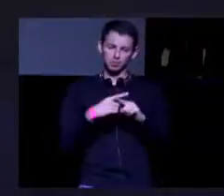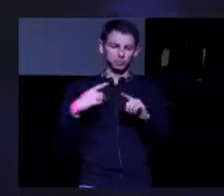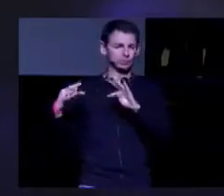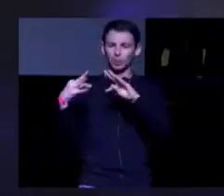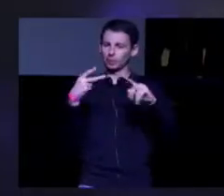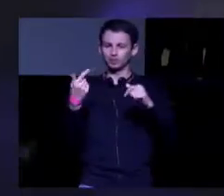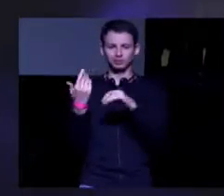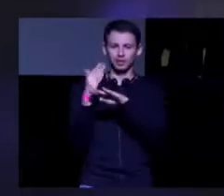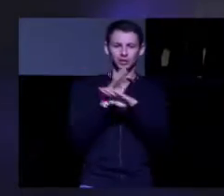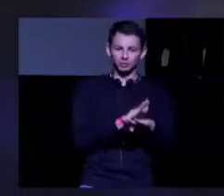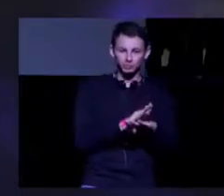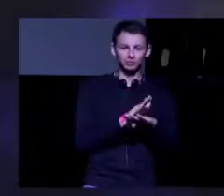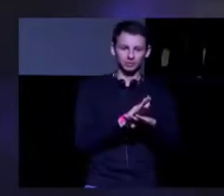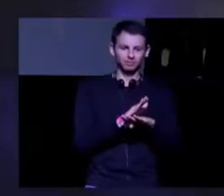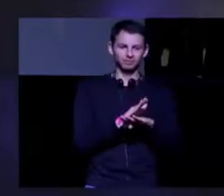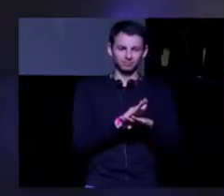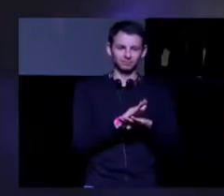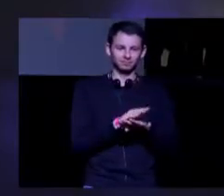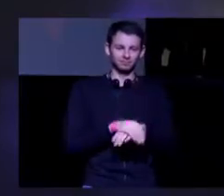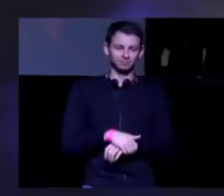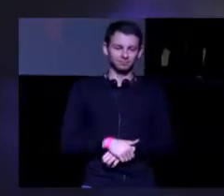nesse protagonismo.